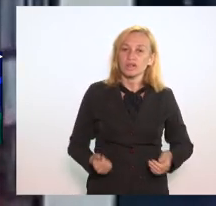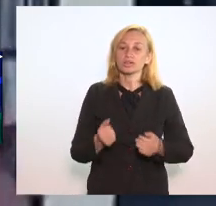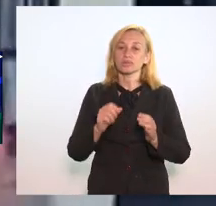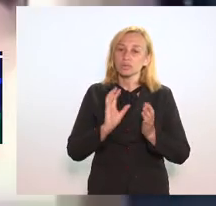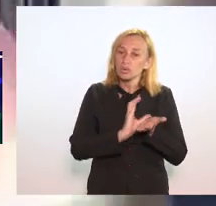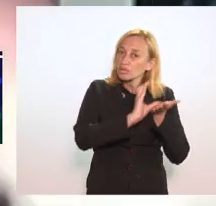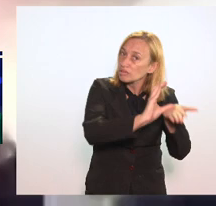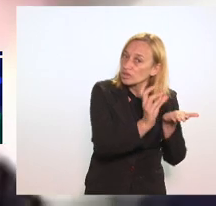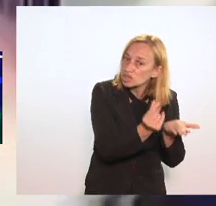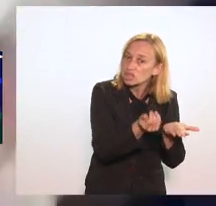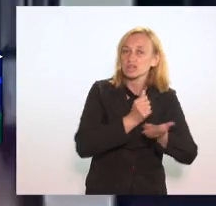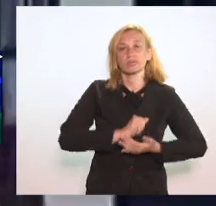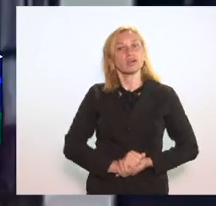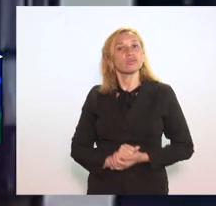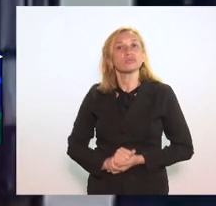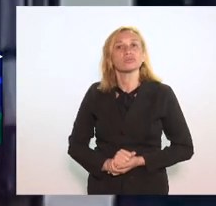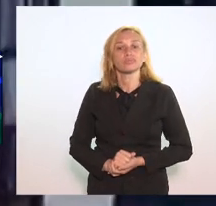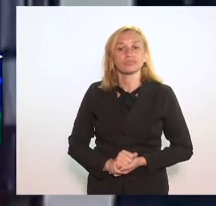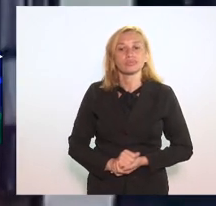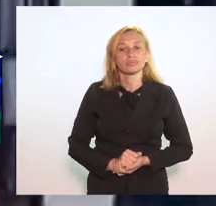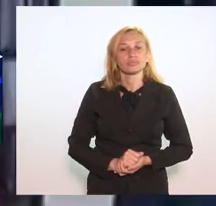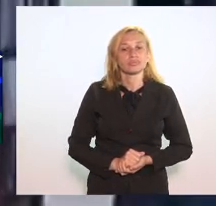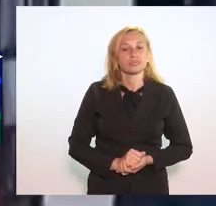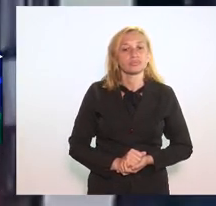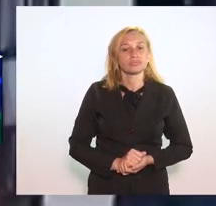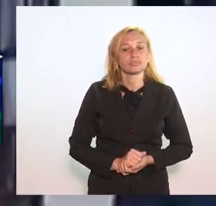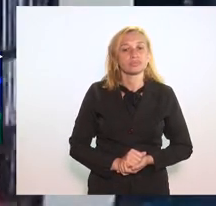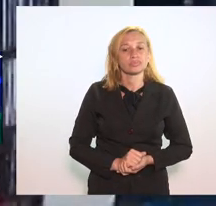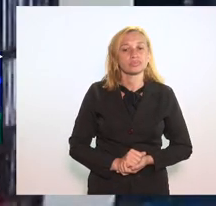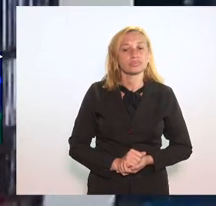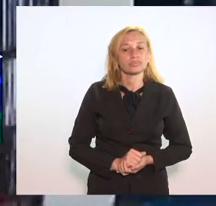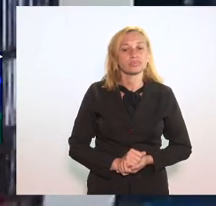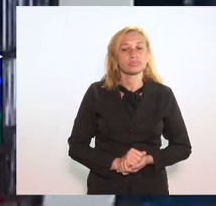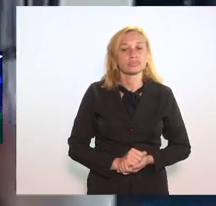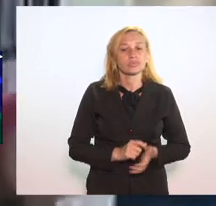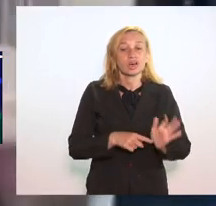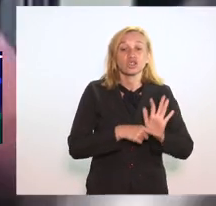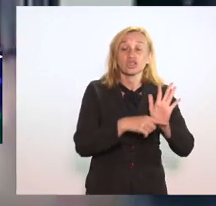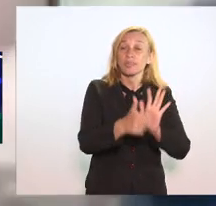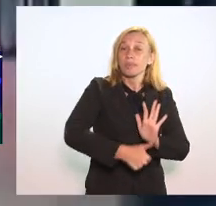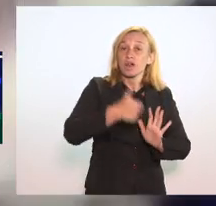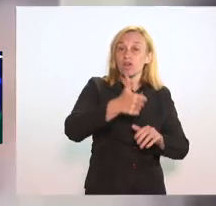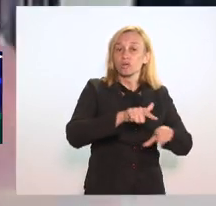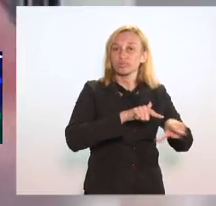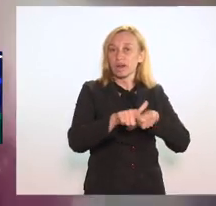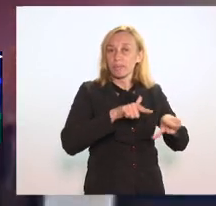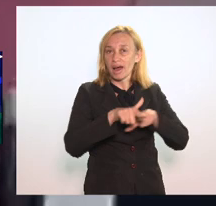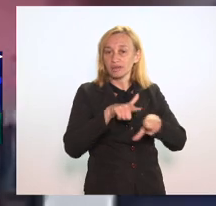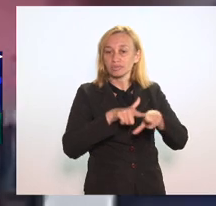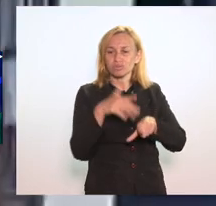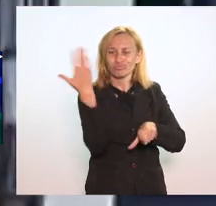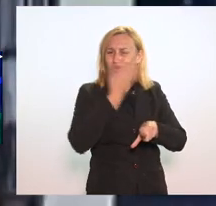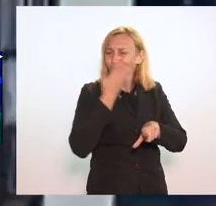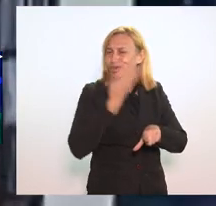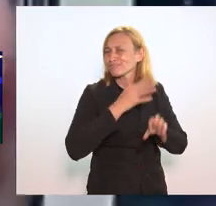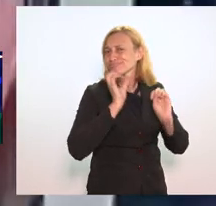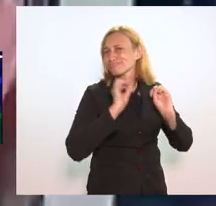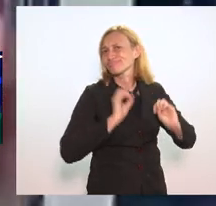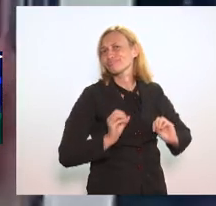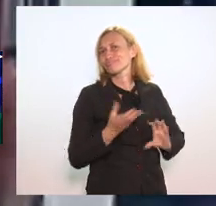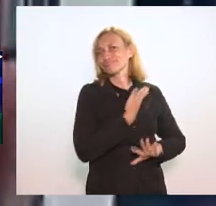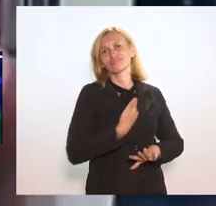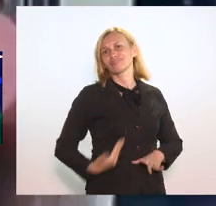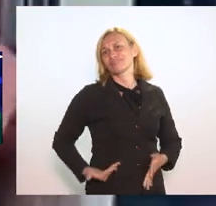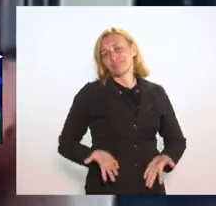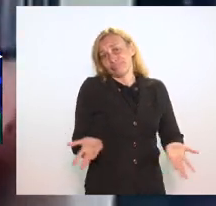investimento o recurso as condições de trabalho quem é esse que nós não estamos velhos no compacto verde